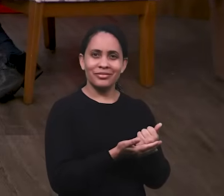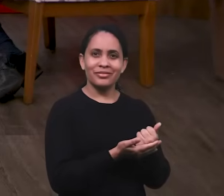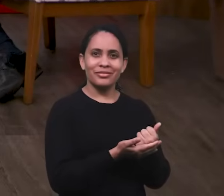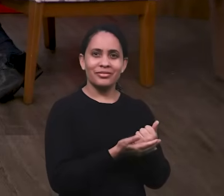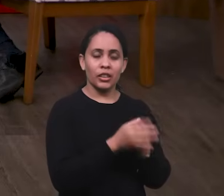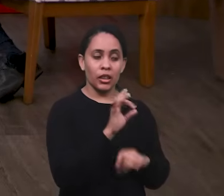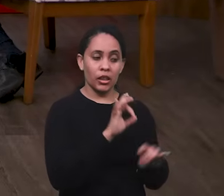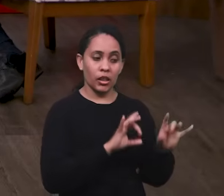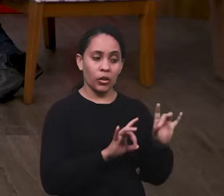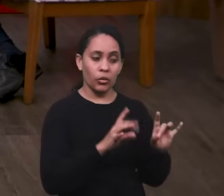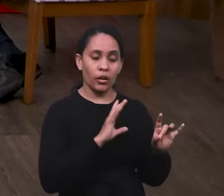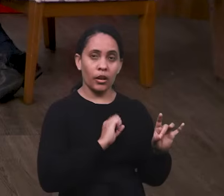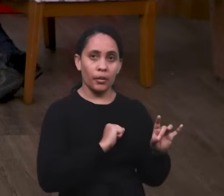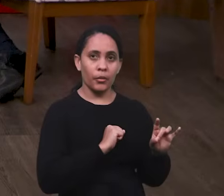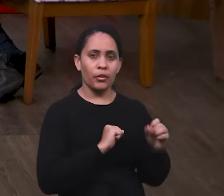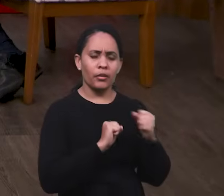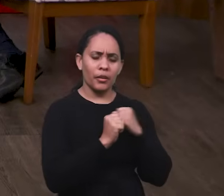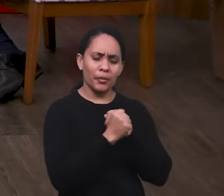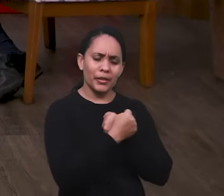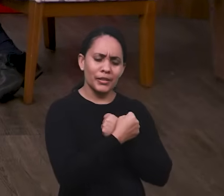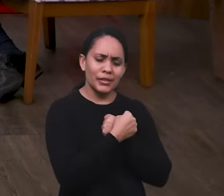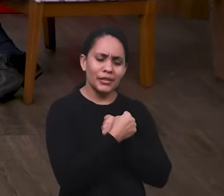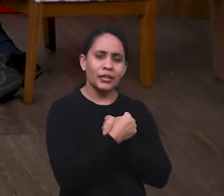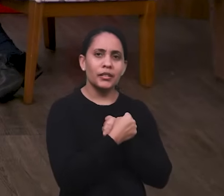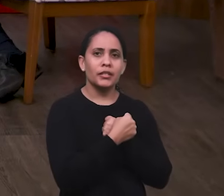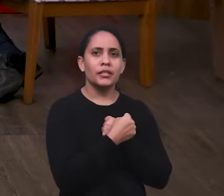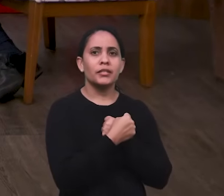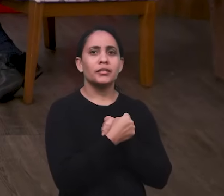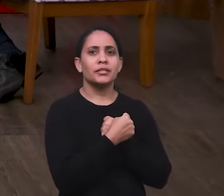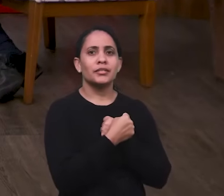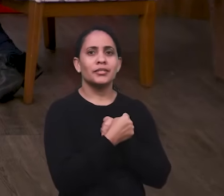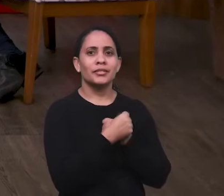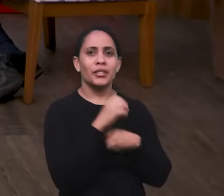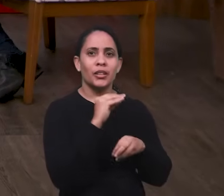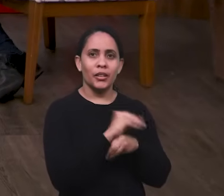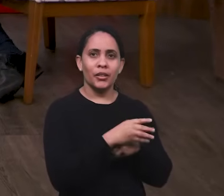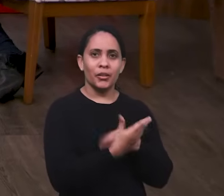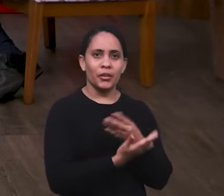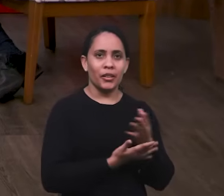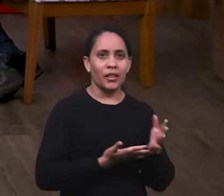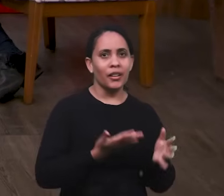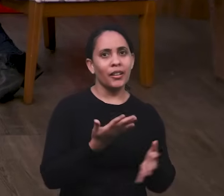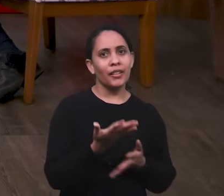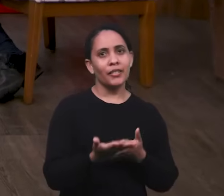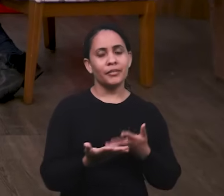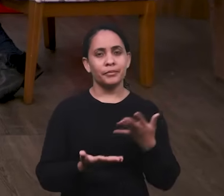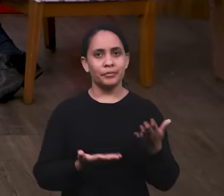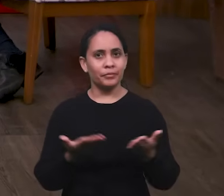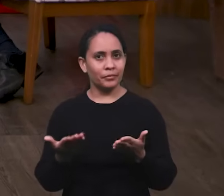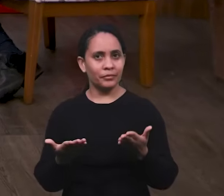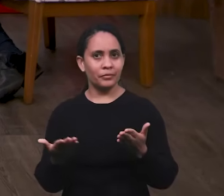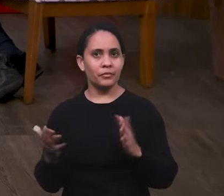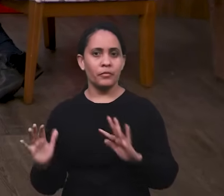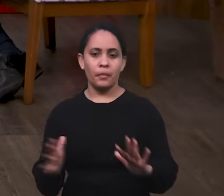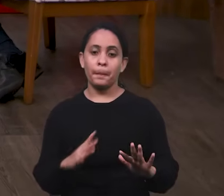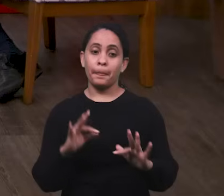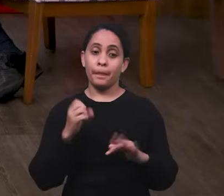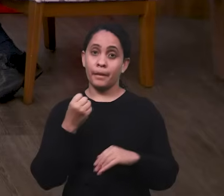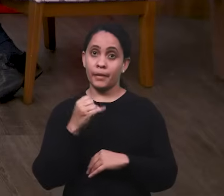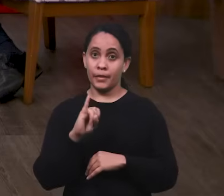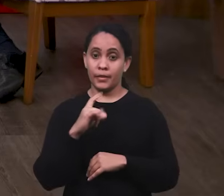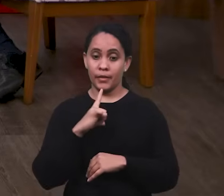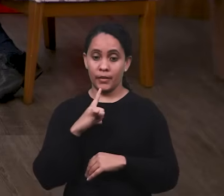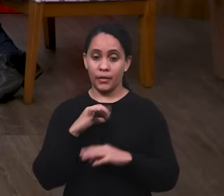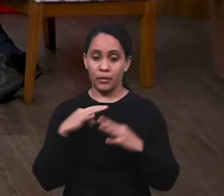estabilidade. Então ele soube amar um de cada jeito. Um foi abraçando, limpando as roupas, Muito bom. trocando. E assim, quando